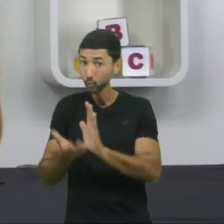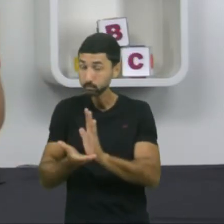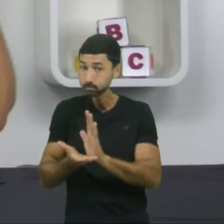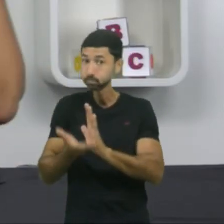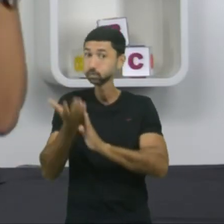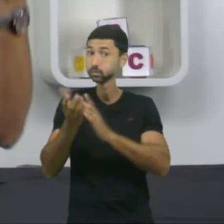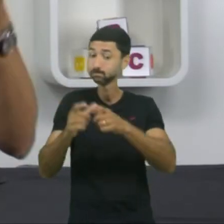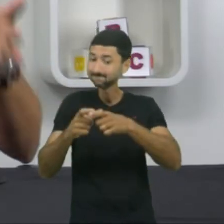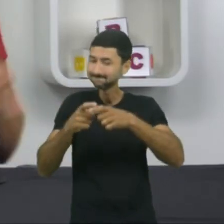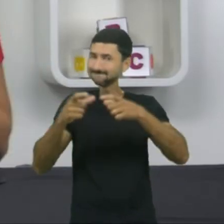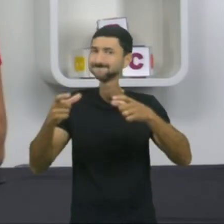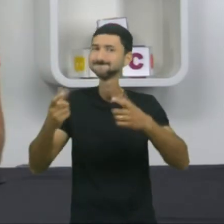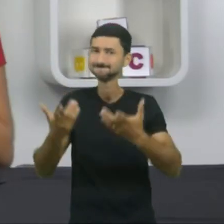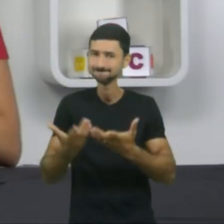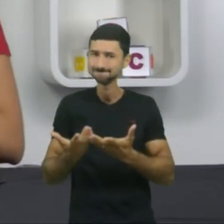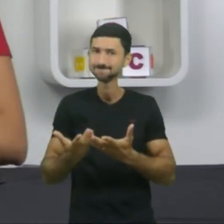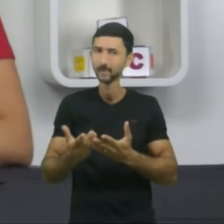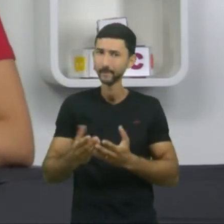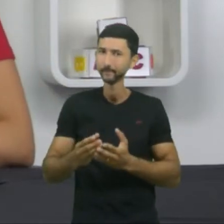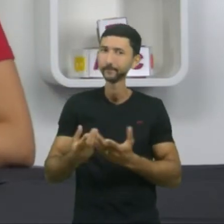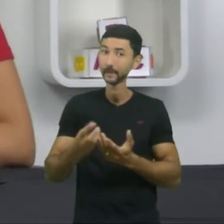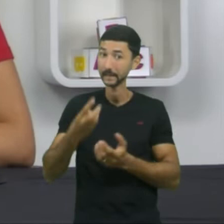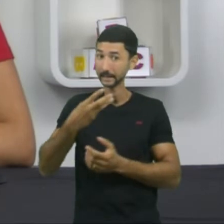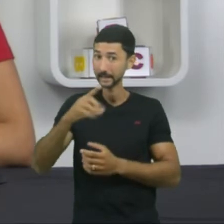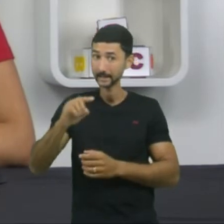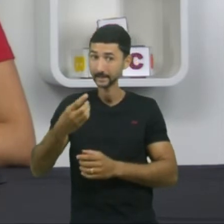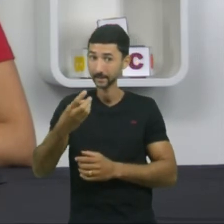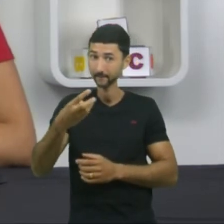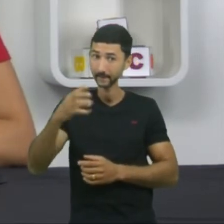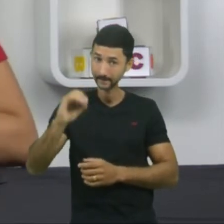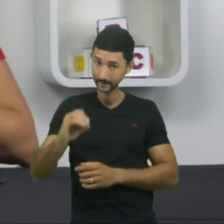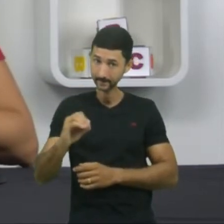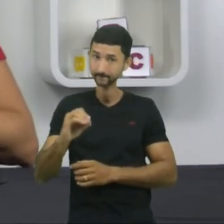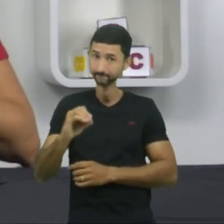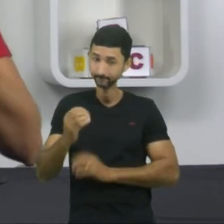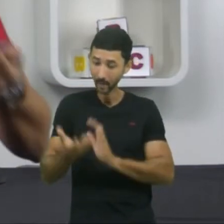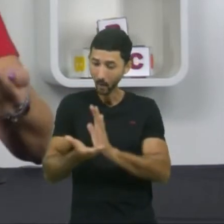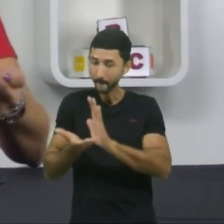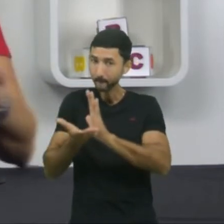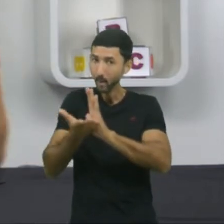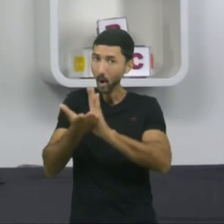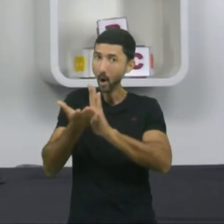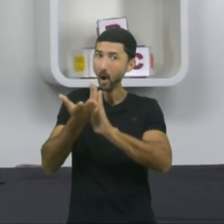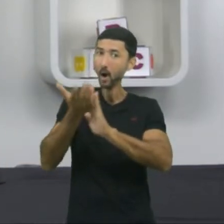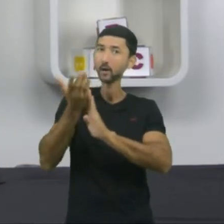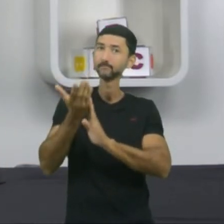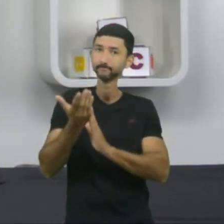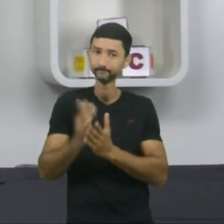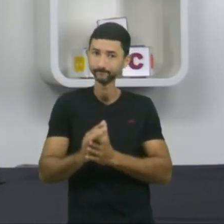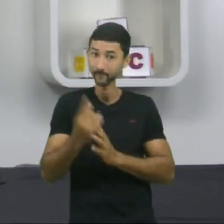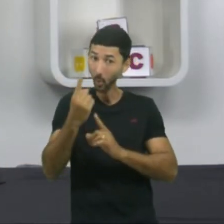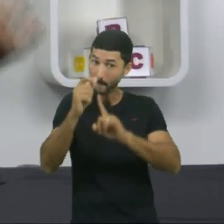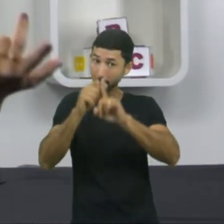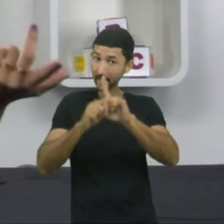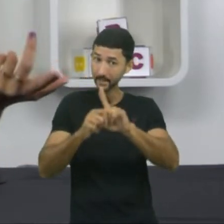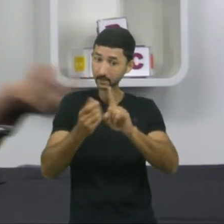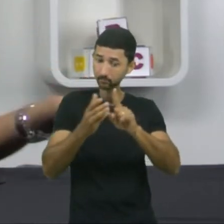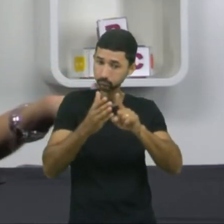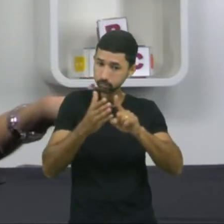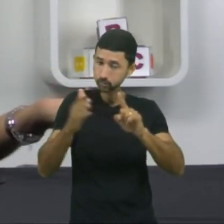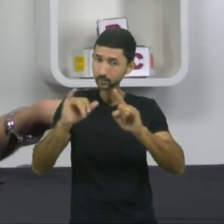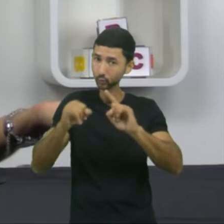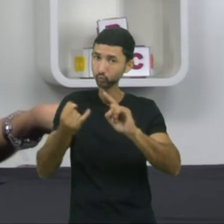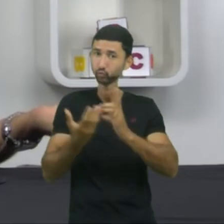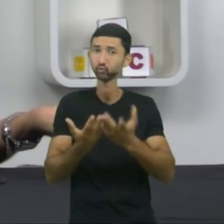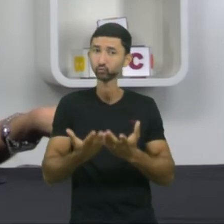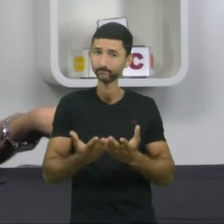robustez bem maior do que R$ 3,30, que é o rendimento de apenas um mês para um investimento